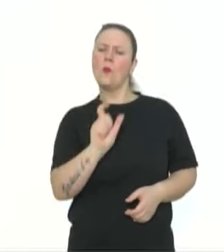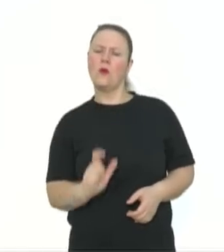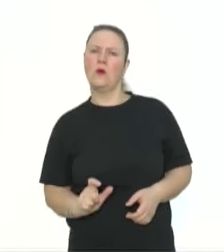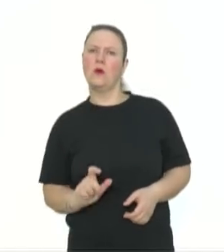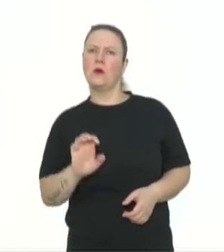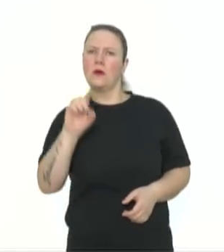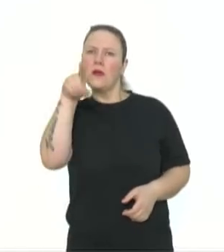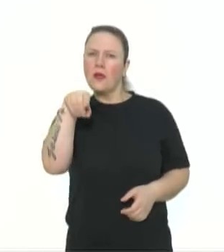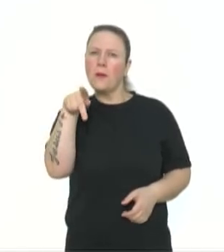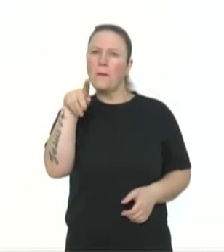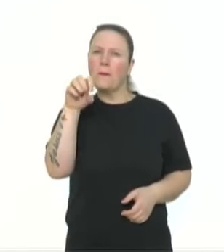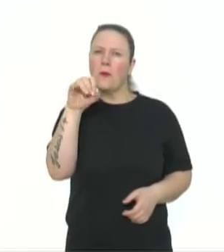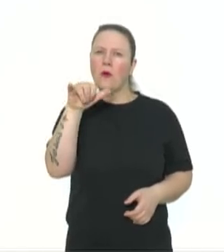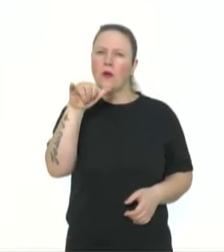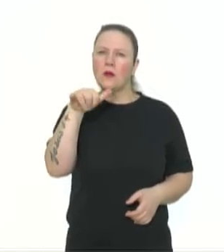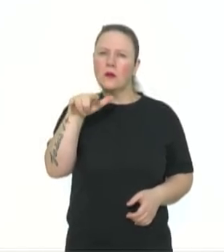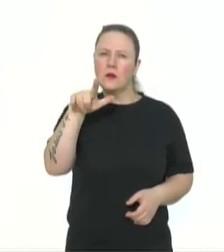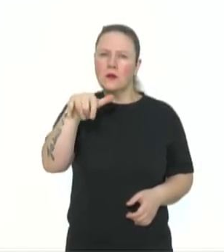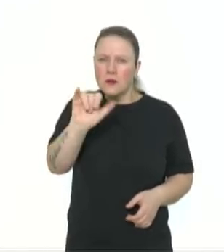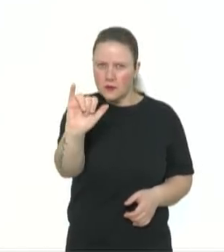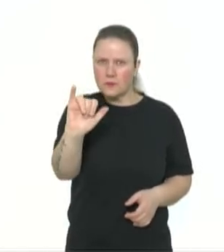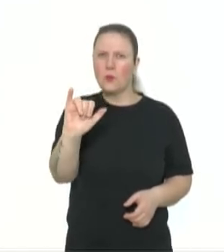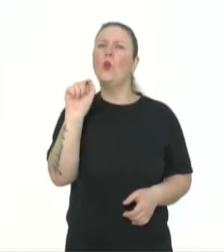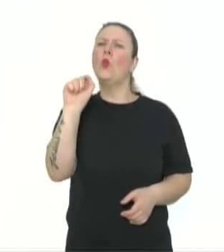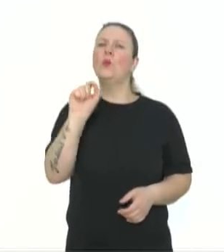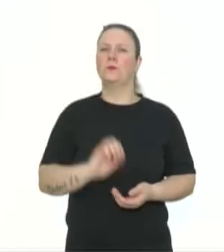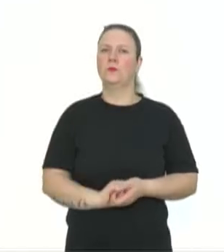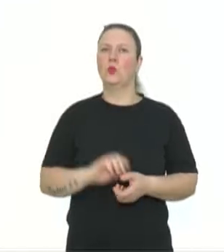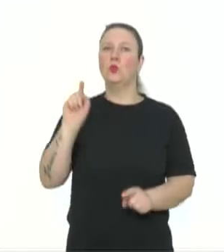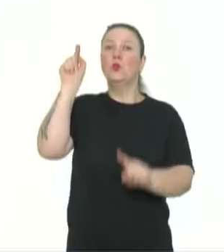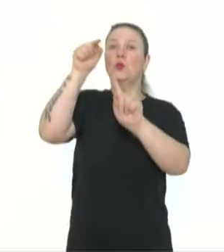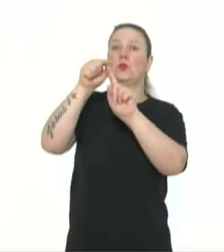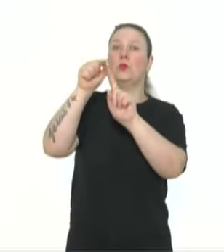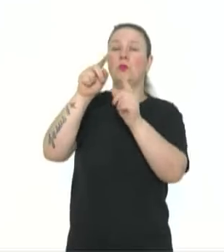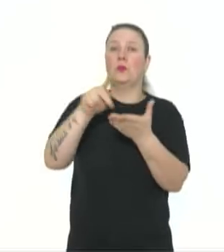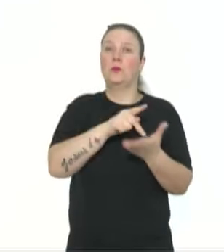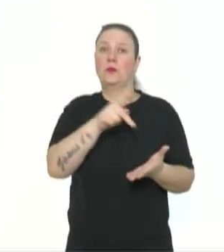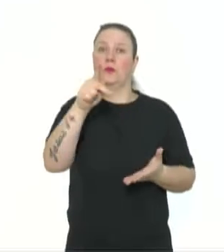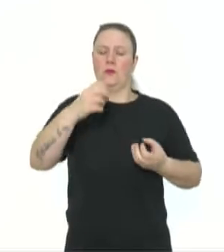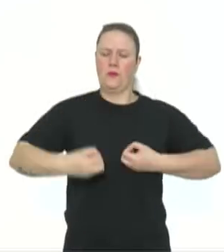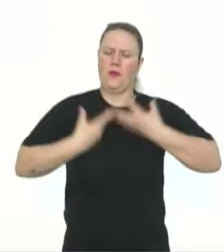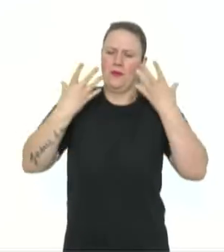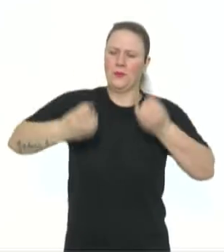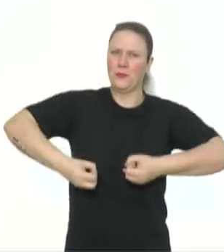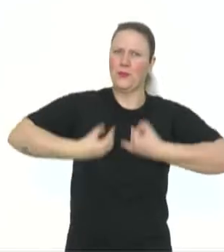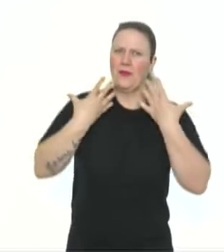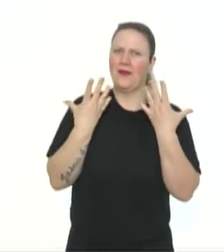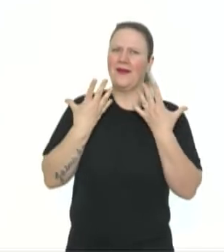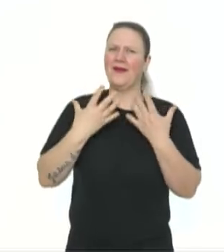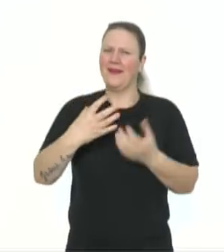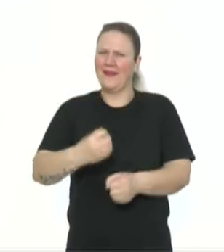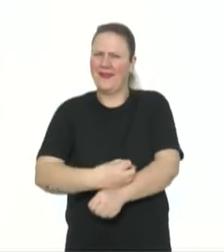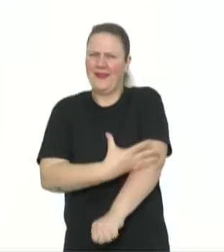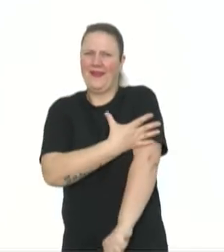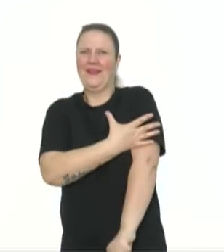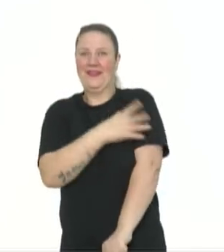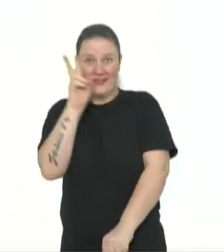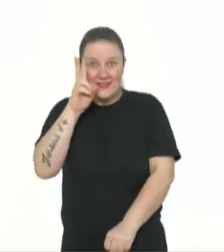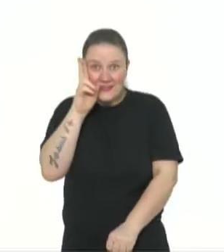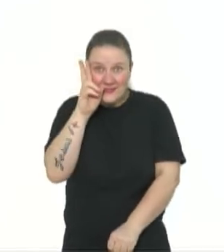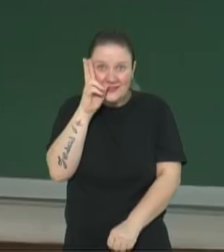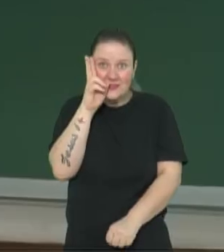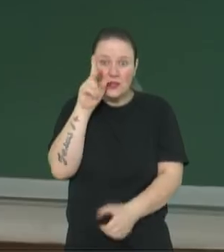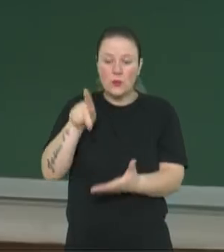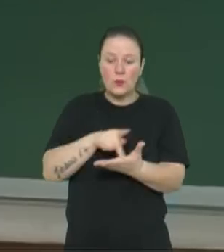é polissêmica? Então, número 1, o objetivo de um poema é manifestar os sentimentos. Lembra que nós falamos sobre isso? O